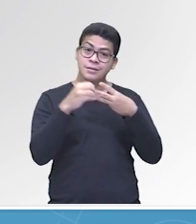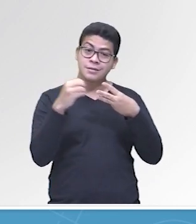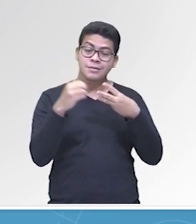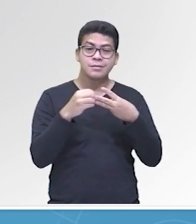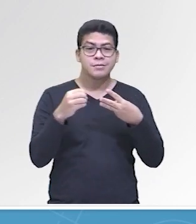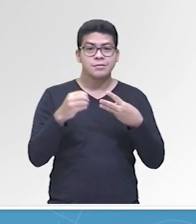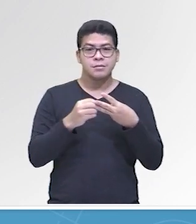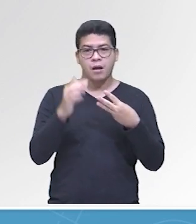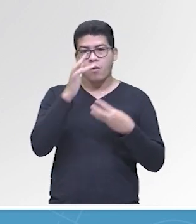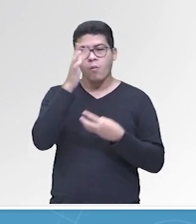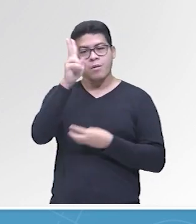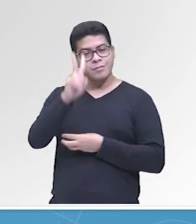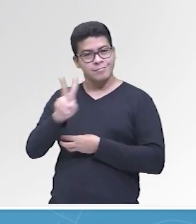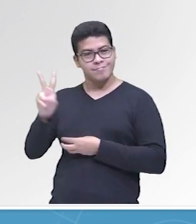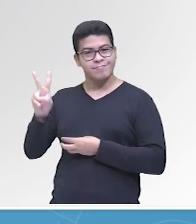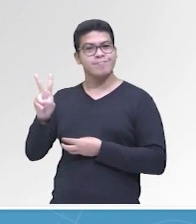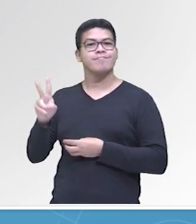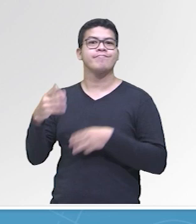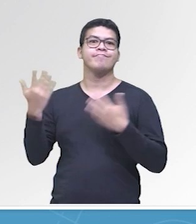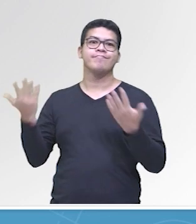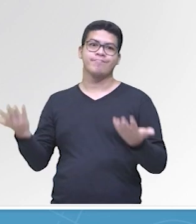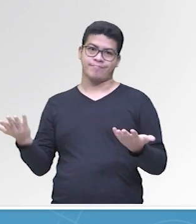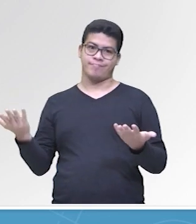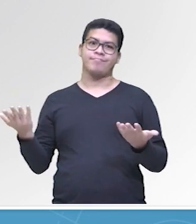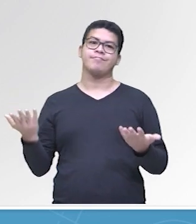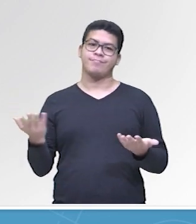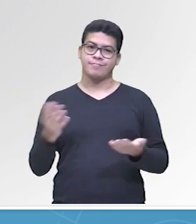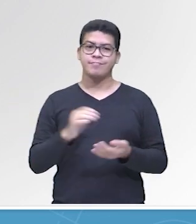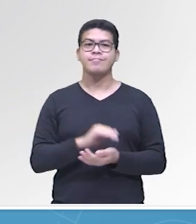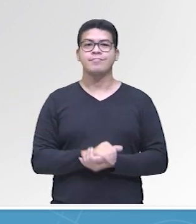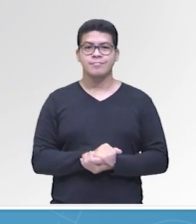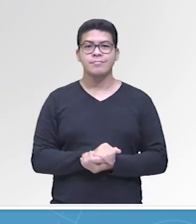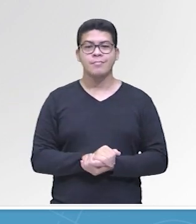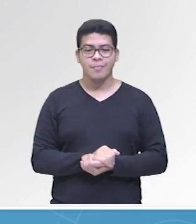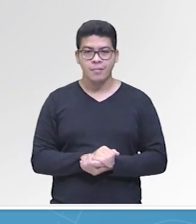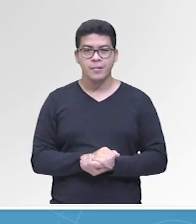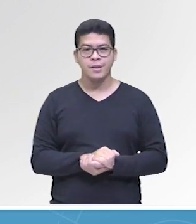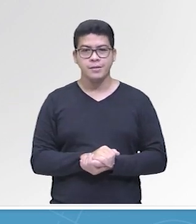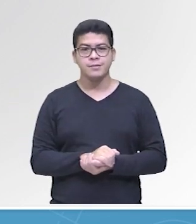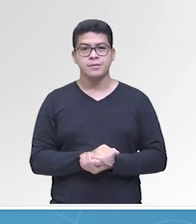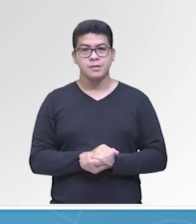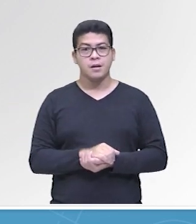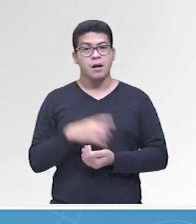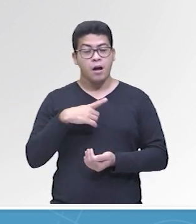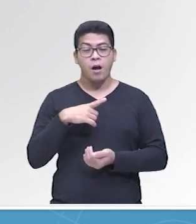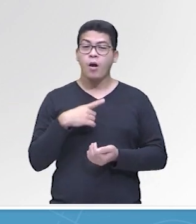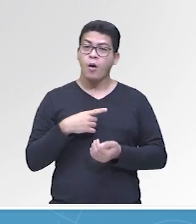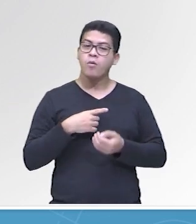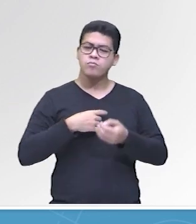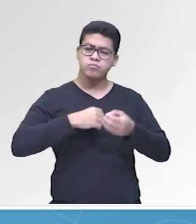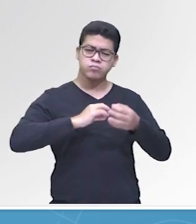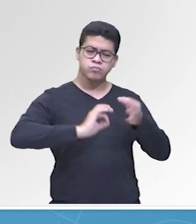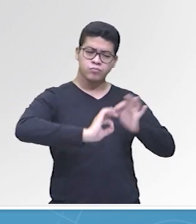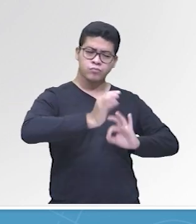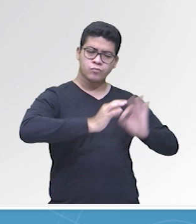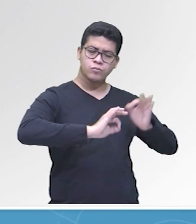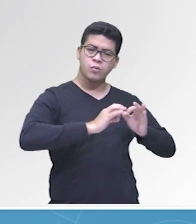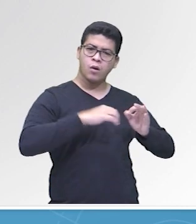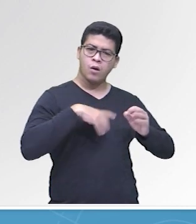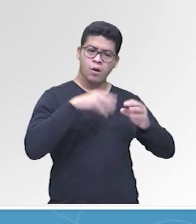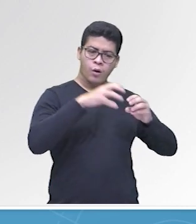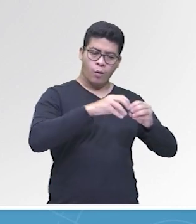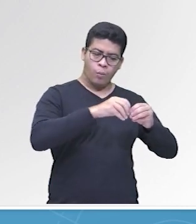Então, papel aí vem originário das plantas, utilizando aí parte da estrutura celular que